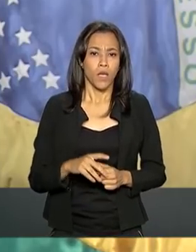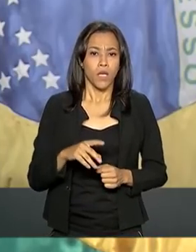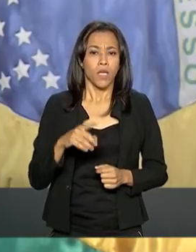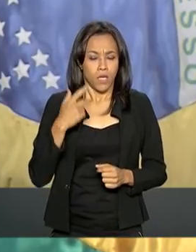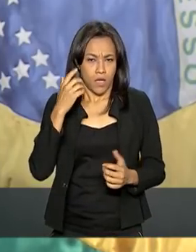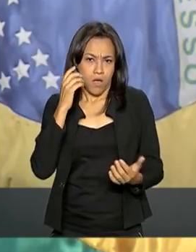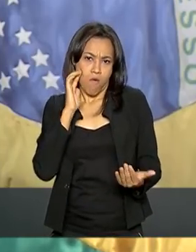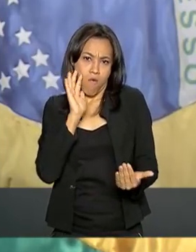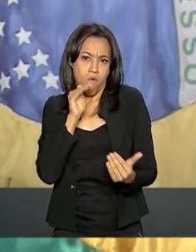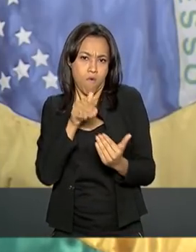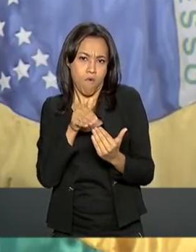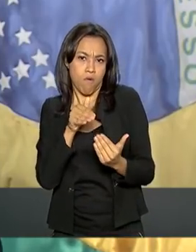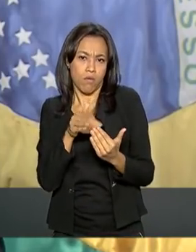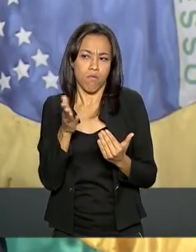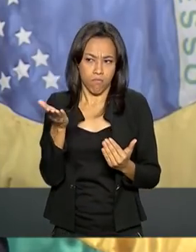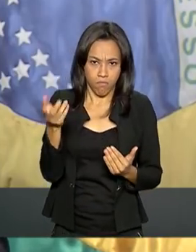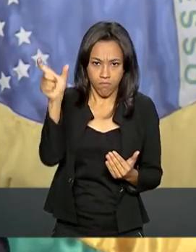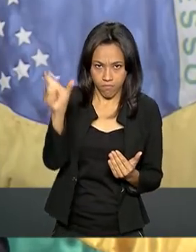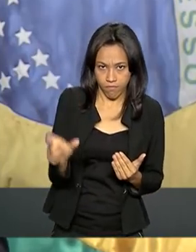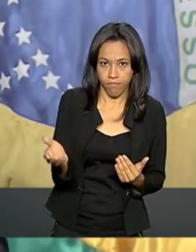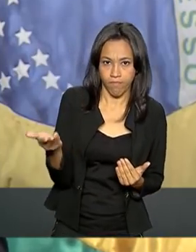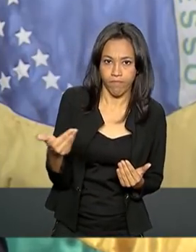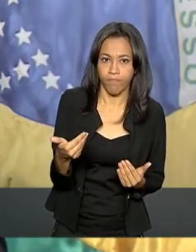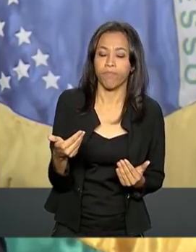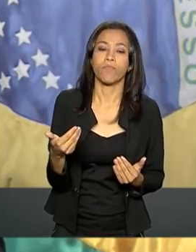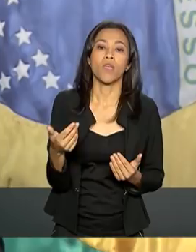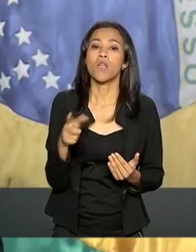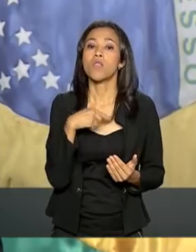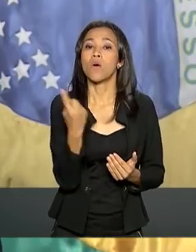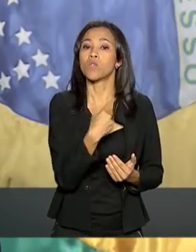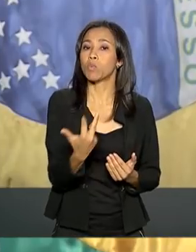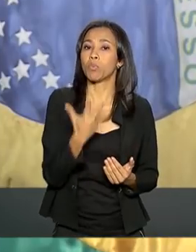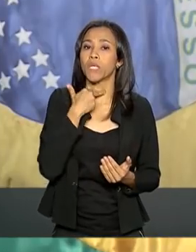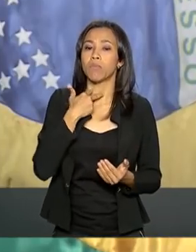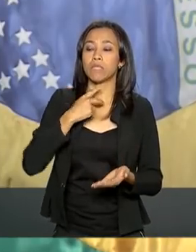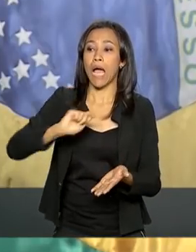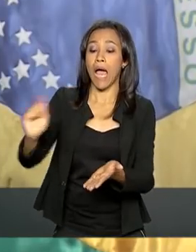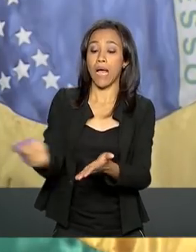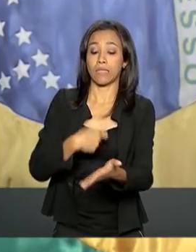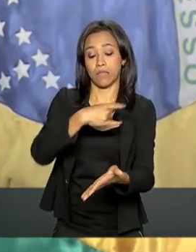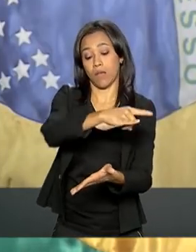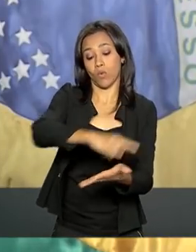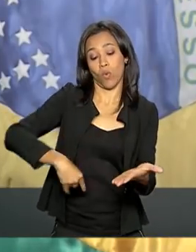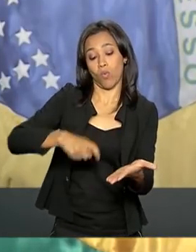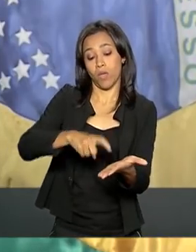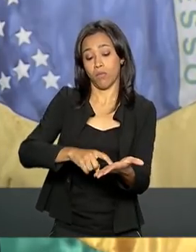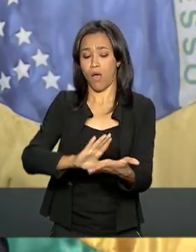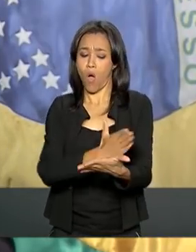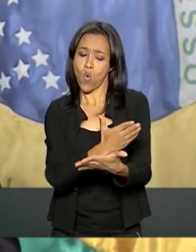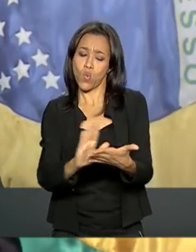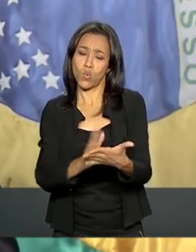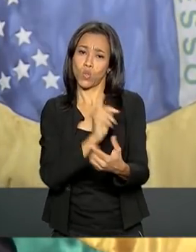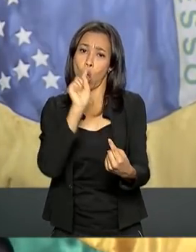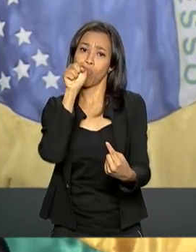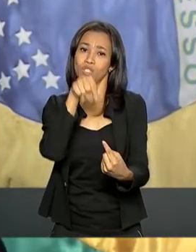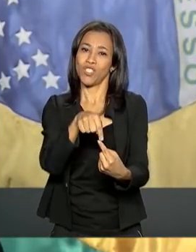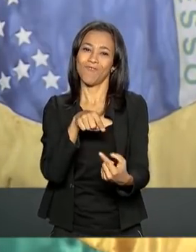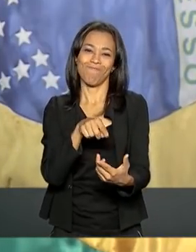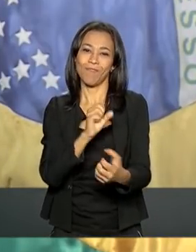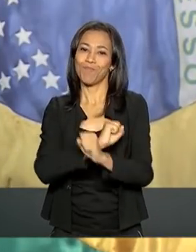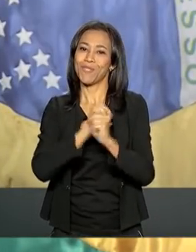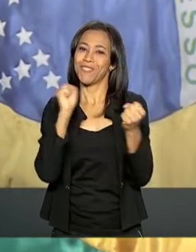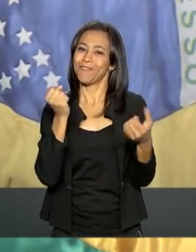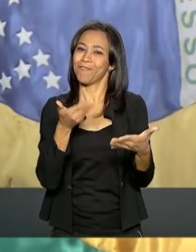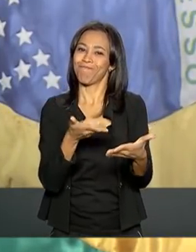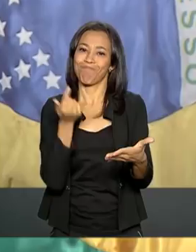concordar para comigo. Nós não podemos assinar um acordo onde alguns objetivos sejam impossíveis de